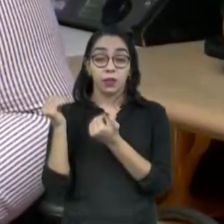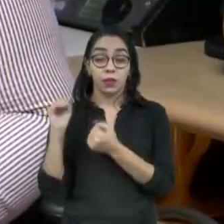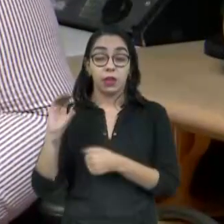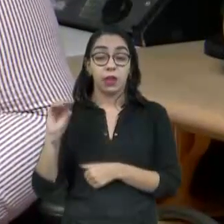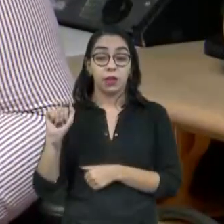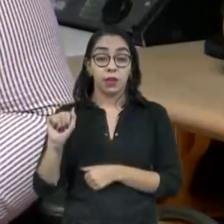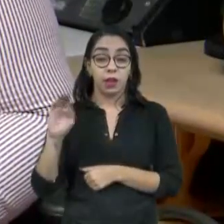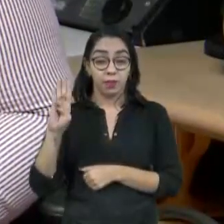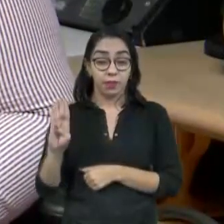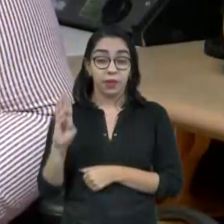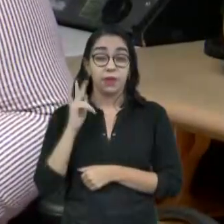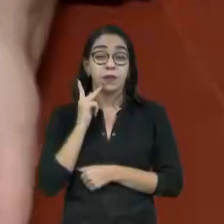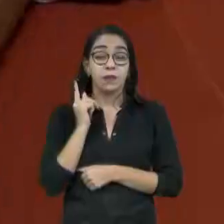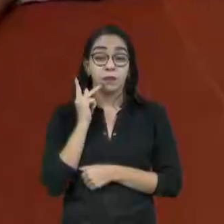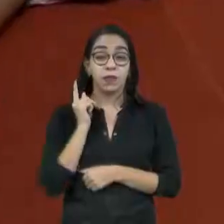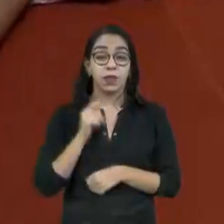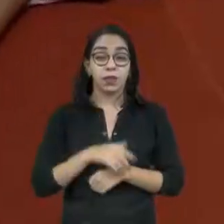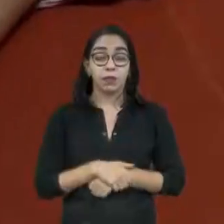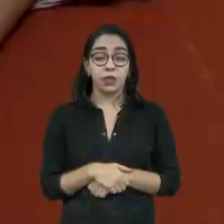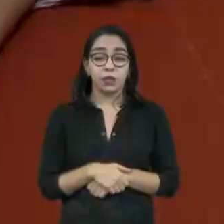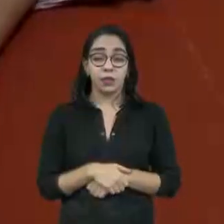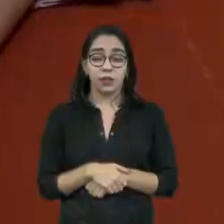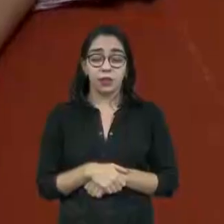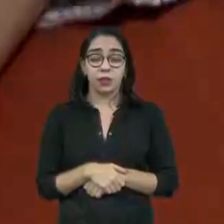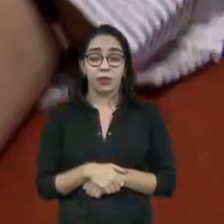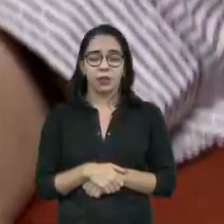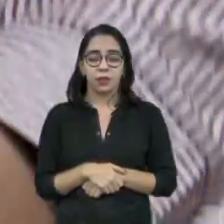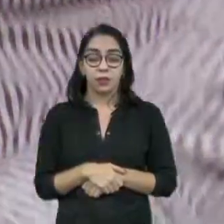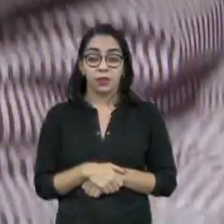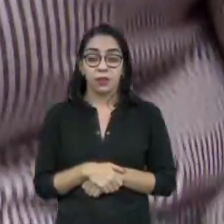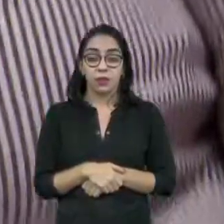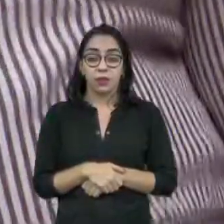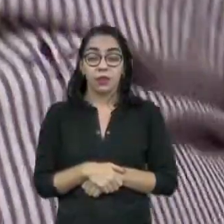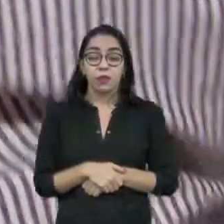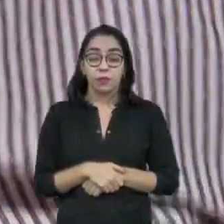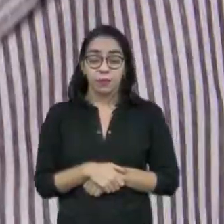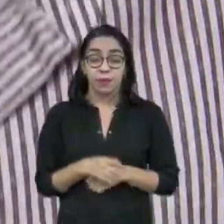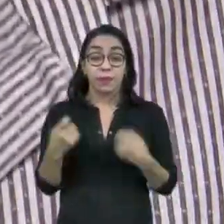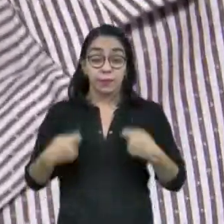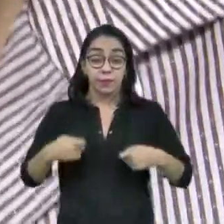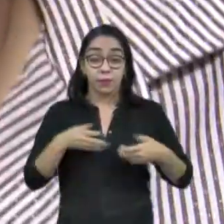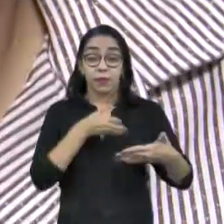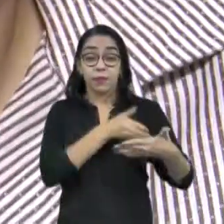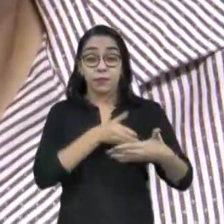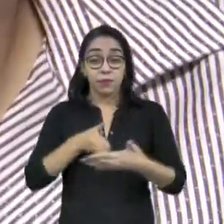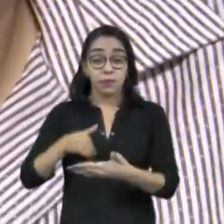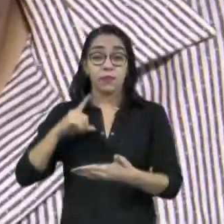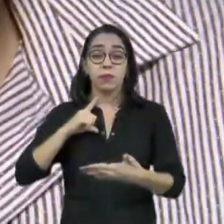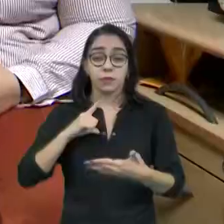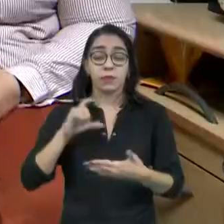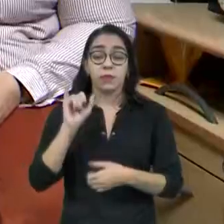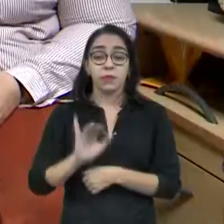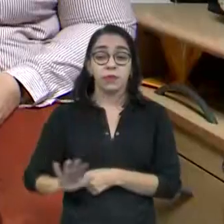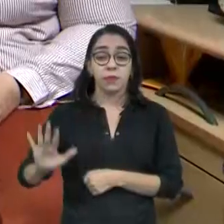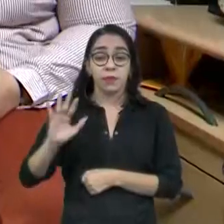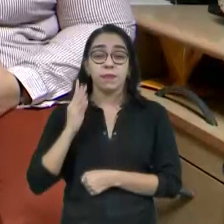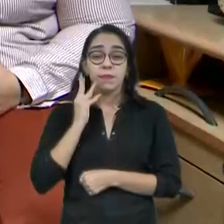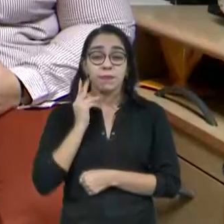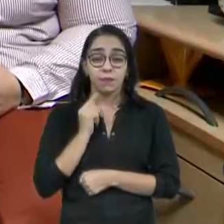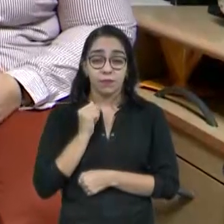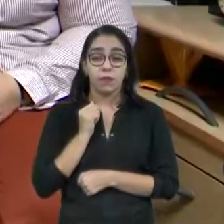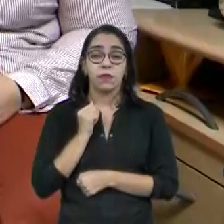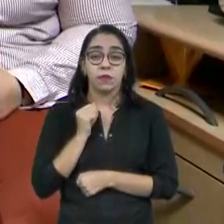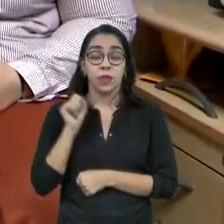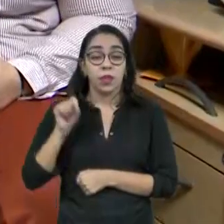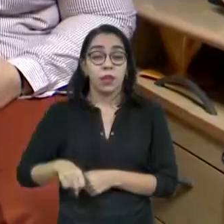Ceará destaca que é fundamental que os pais entendam os limites de exploração da imagem da Criança é preciso